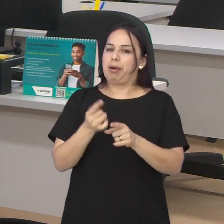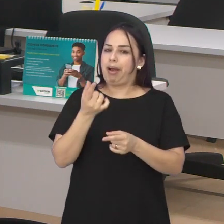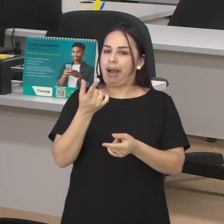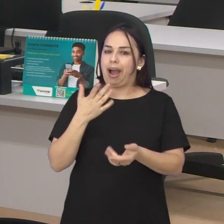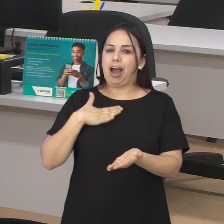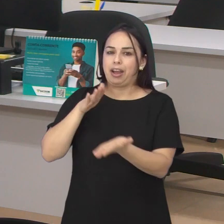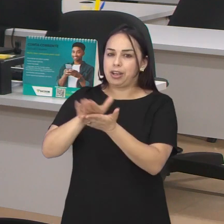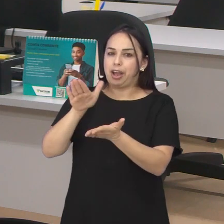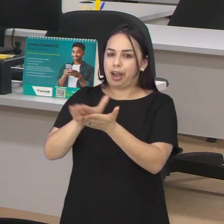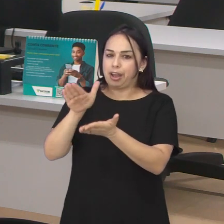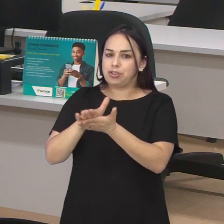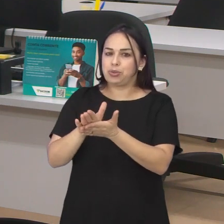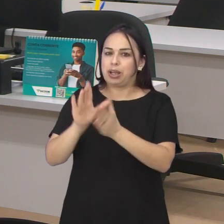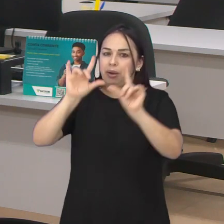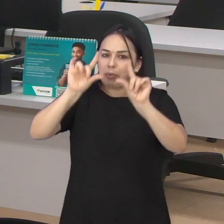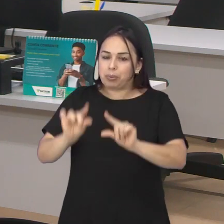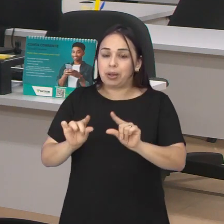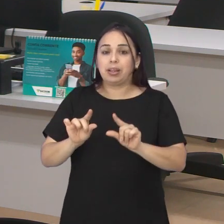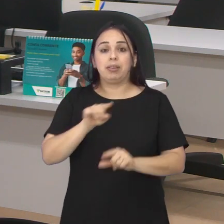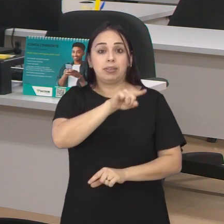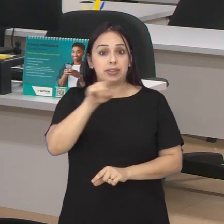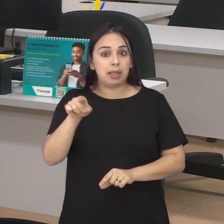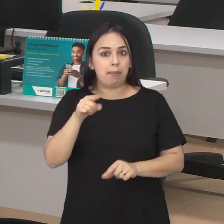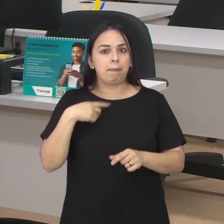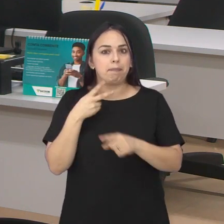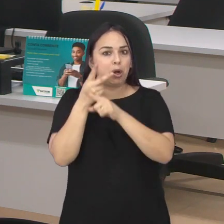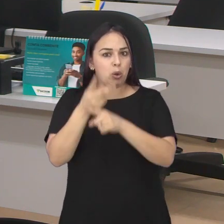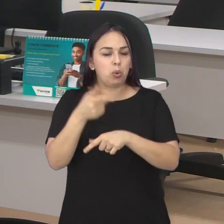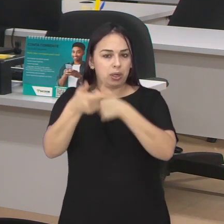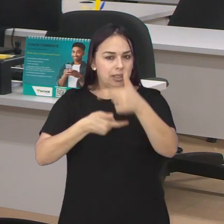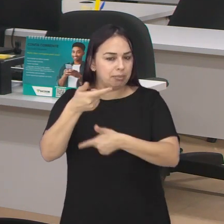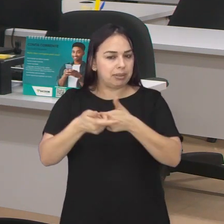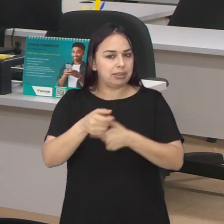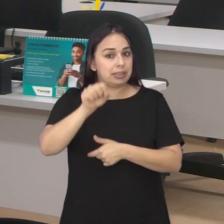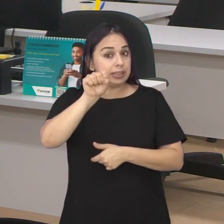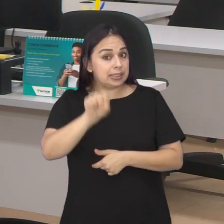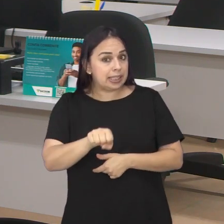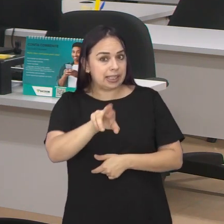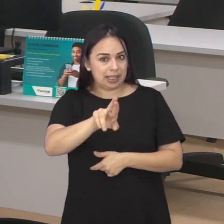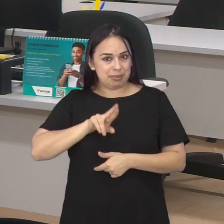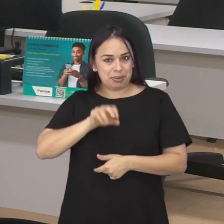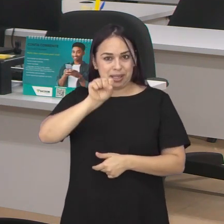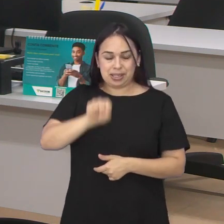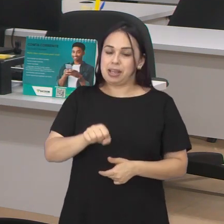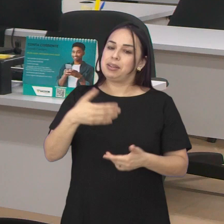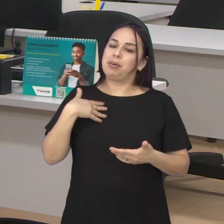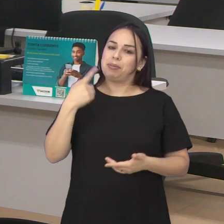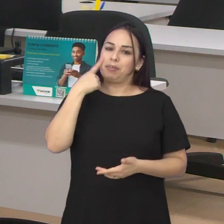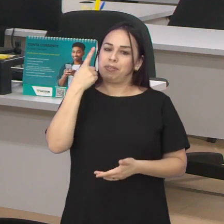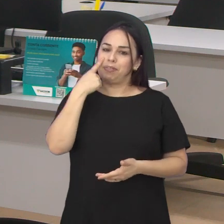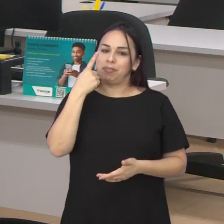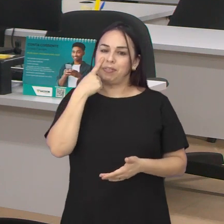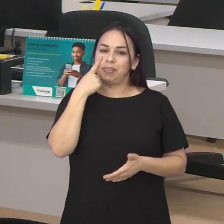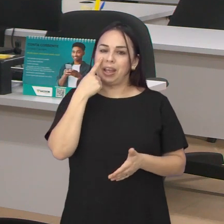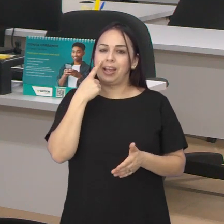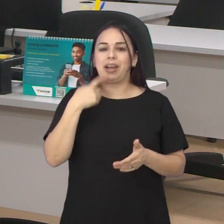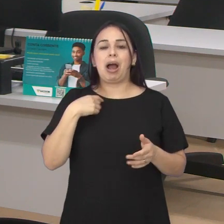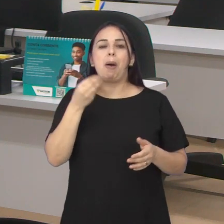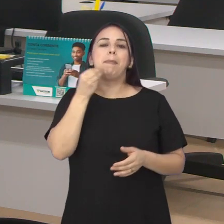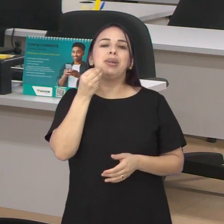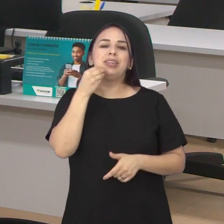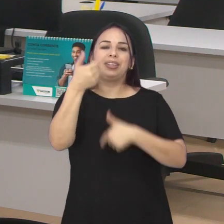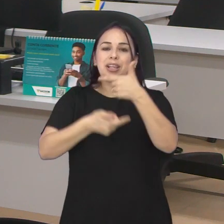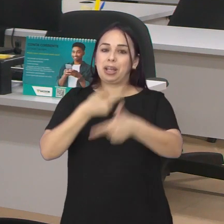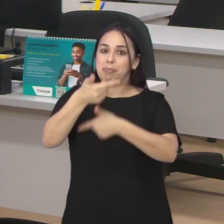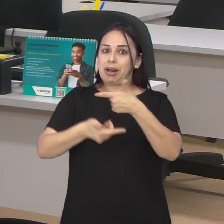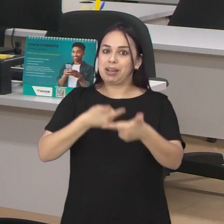também. E você, está em busca de trabalho aqui em São José? Se a resposta for sim, então eu te convido para acompanhar com a gente a nossa agenda de